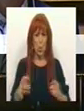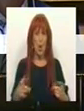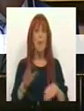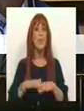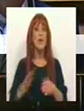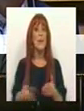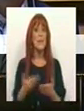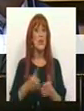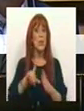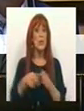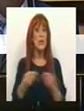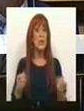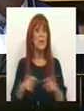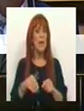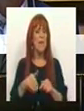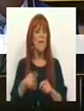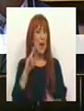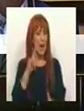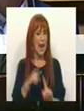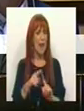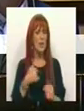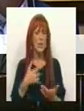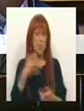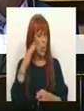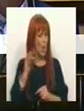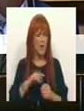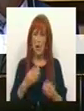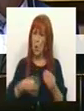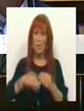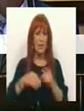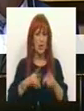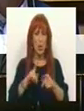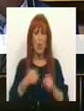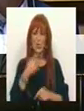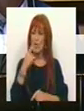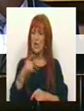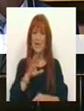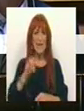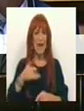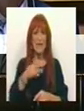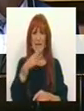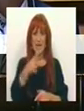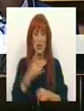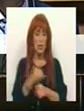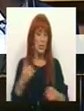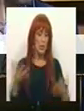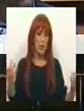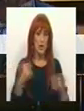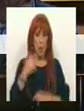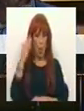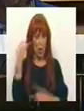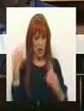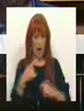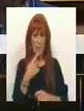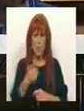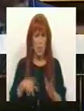isso apresentámos aqui um projeto de resolução que vai nesse sentido, que achamos que é mesmo complementar àquilo que foi dito pelo CDS. Porque, de facto, achamos que